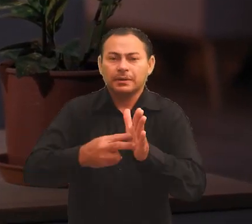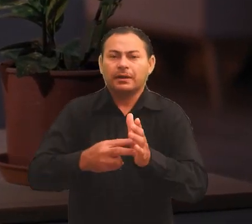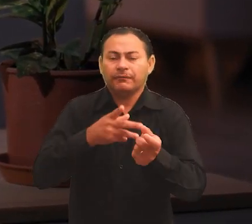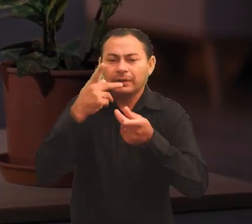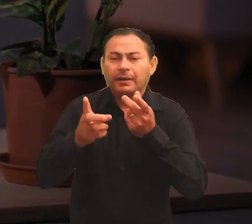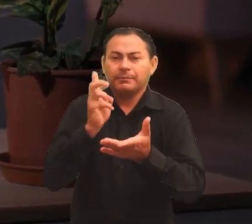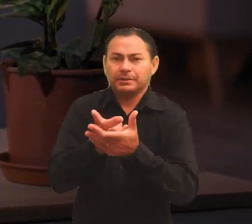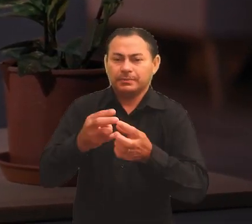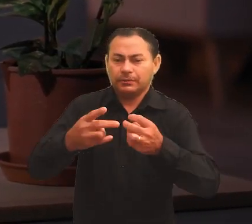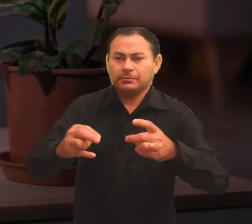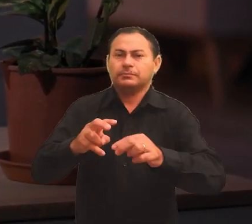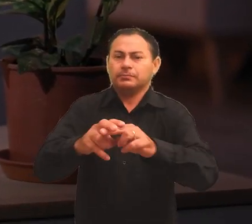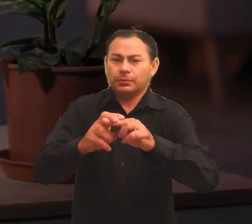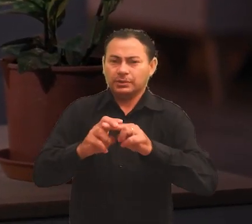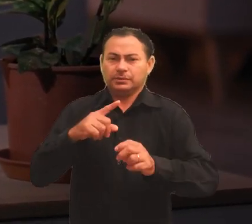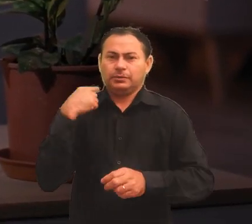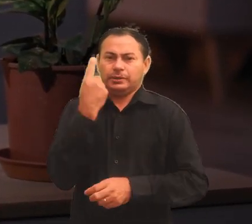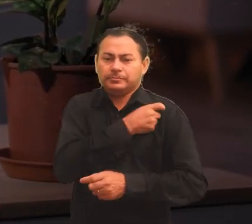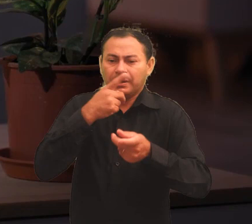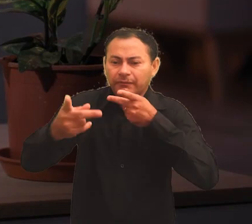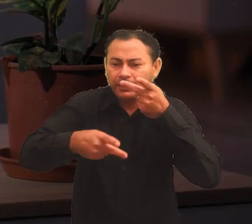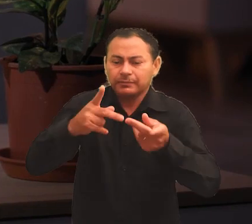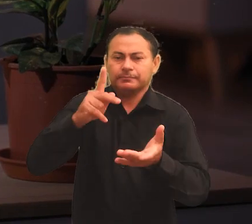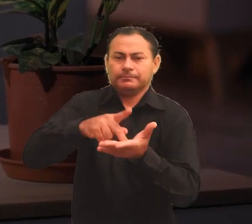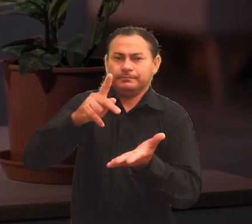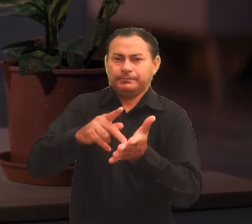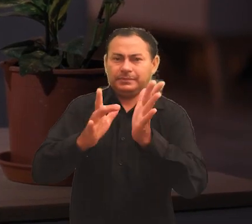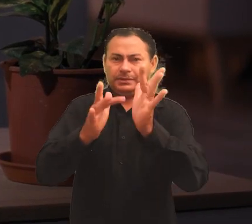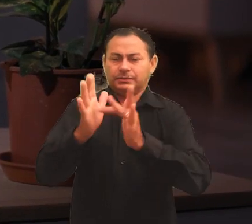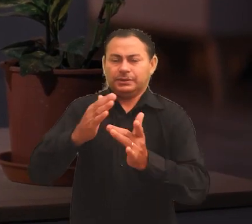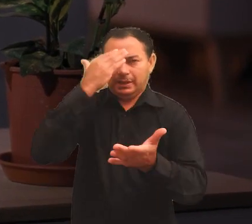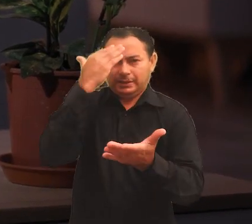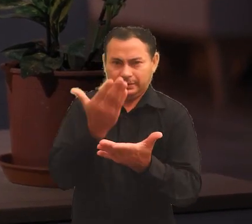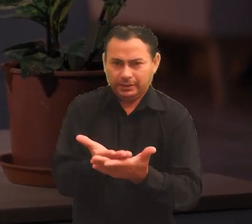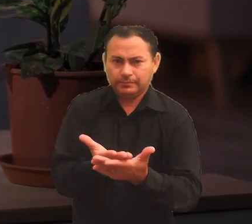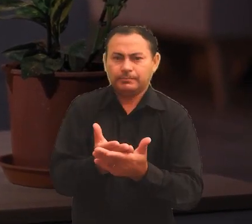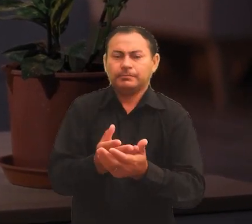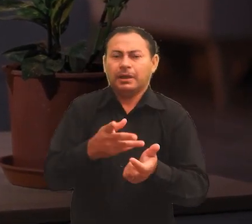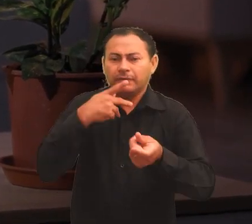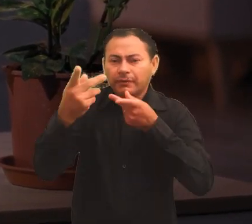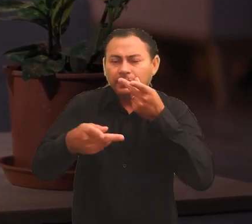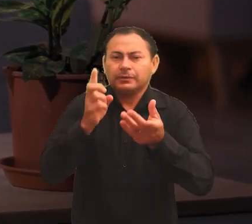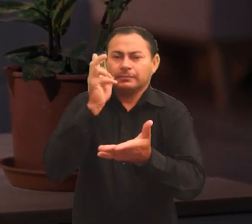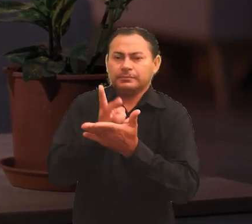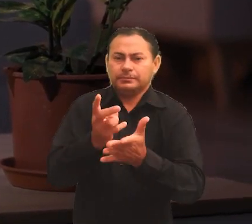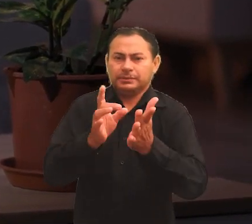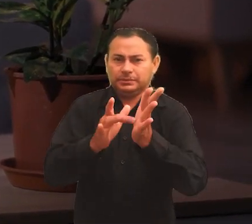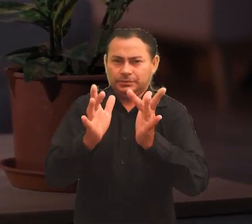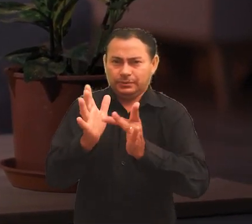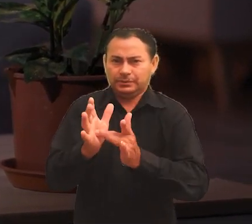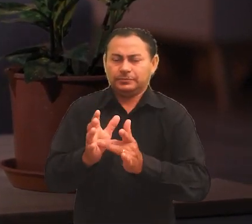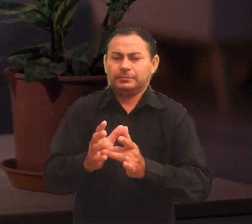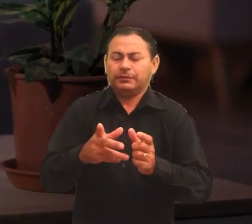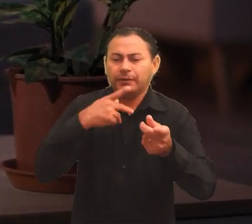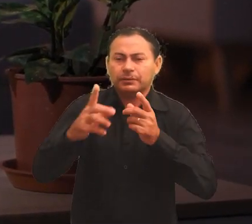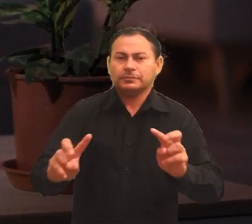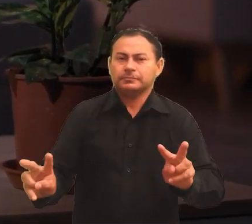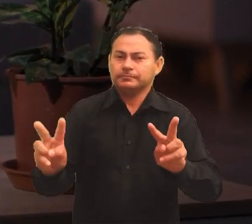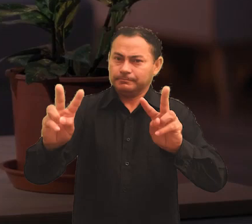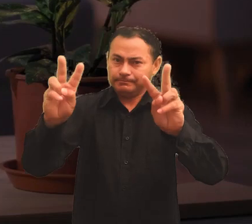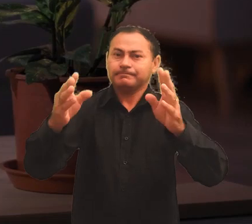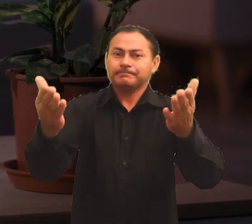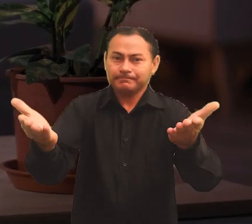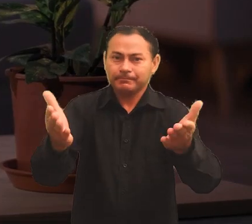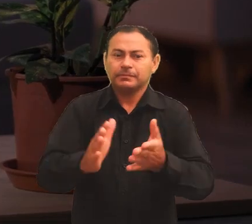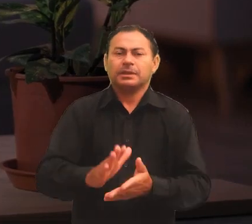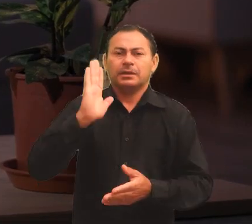significa dizer a mesma coisa. Por isso, quando confessamos os valores de Cristo, estamos falando a mesma coisa que Jesus falou sobre estes